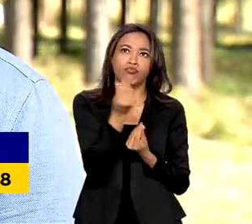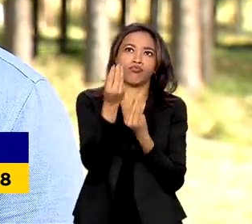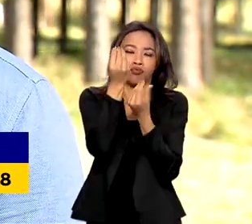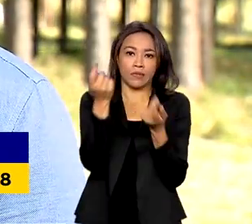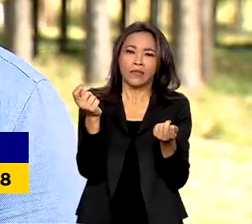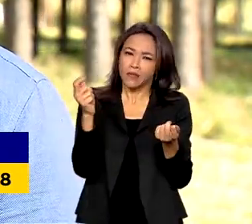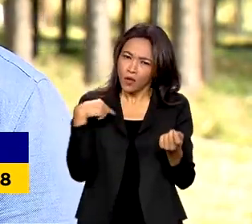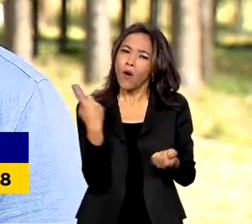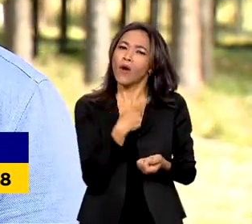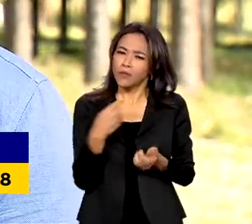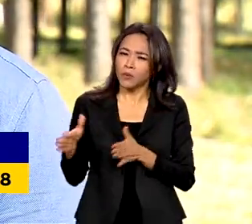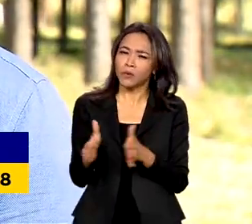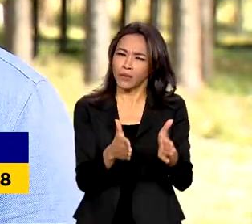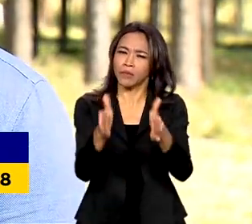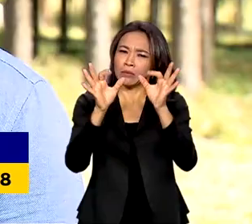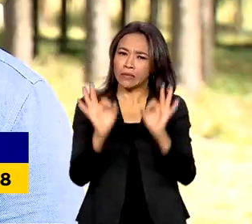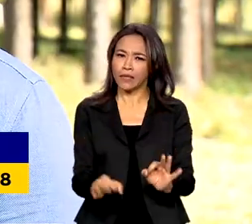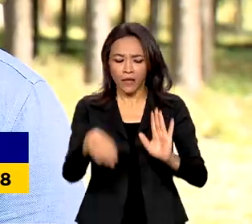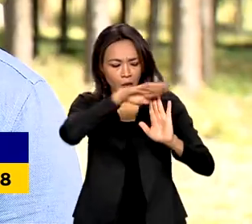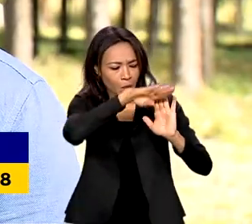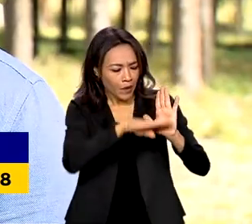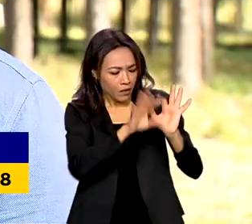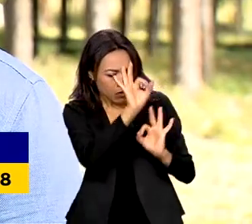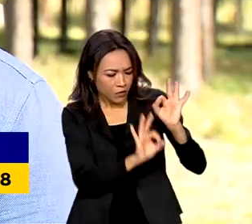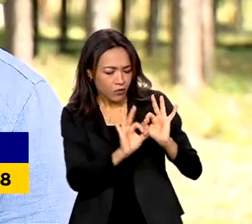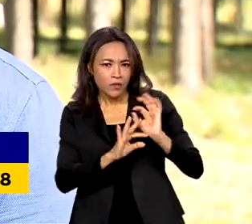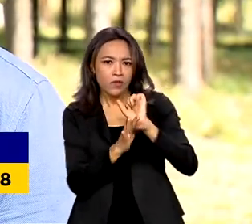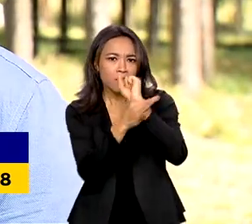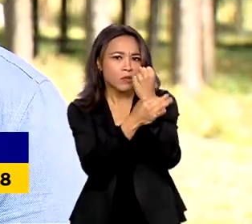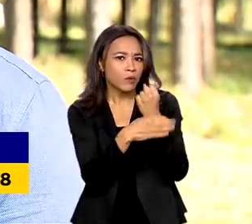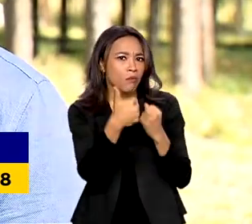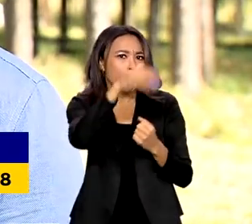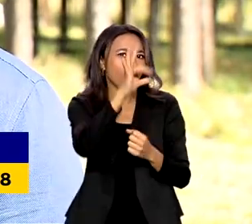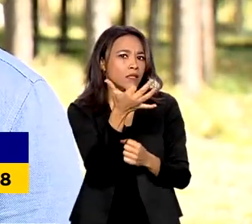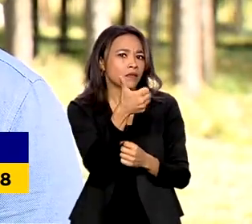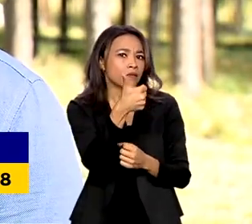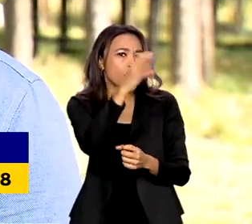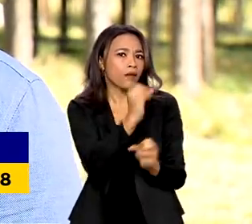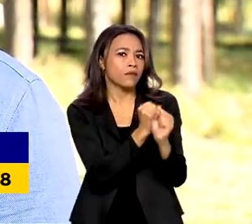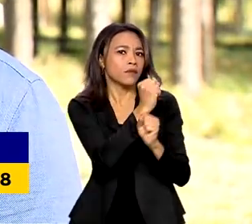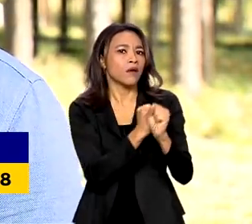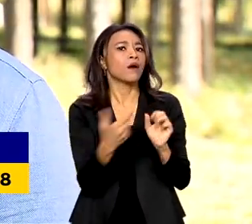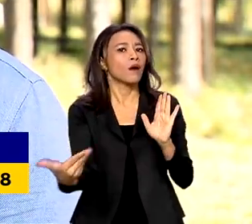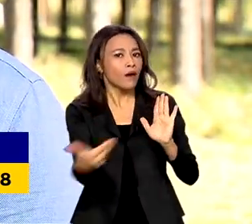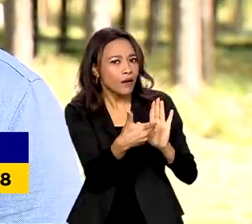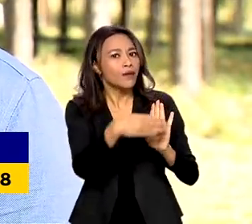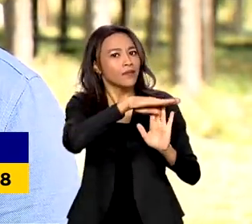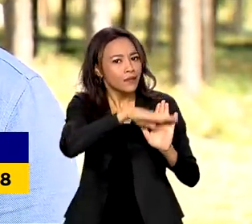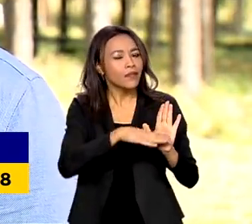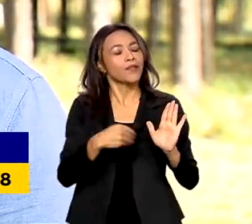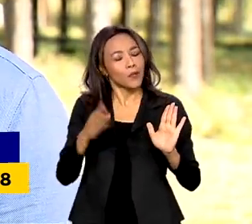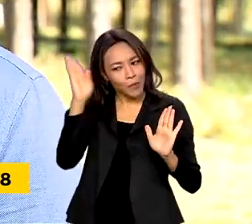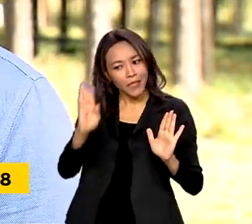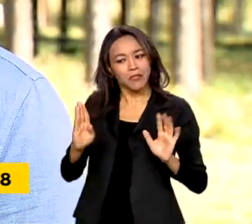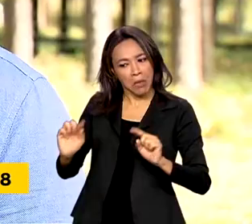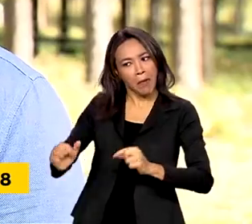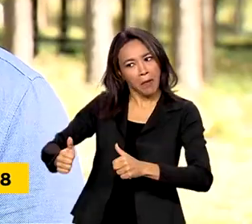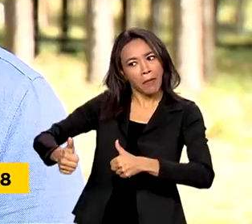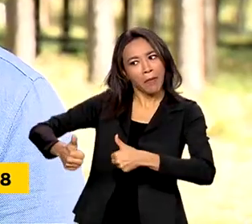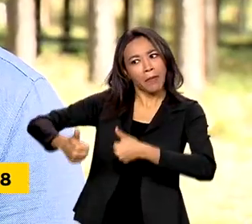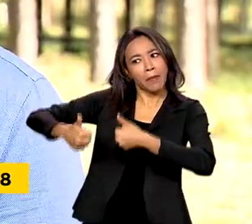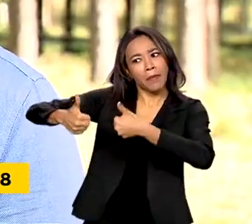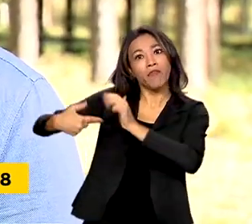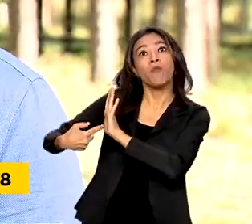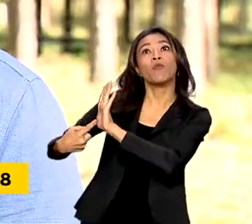no caminho certo é um plano já consolidado de mais de 10 anos de existência Então acho que o Brasil tá indo bem e eu acho que a gente vai mostrar